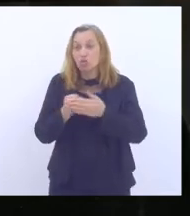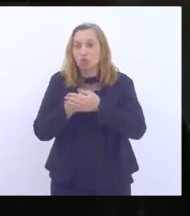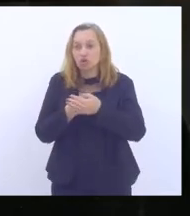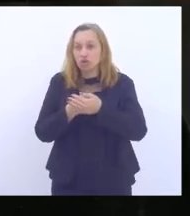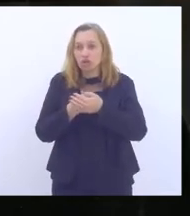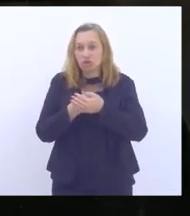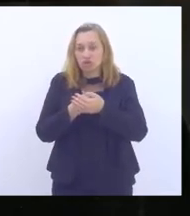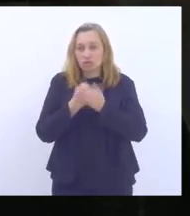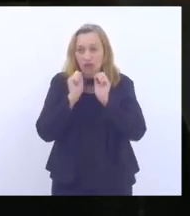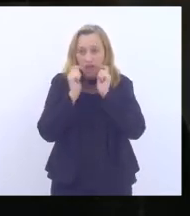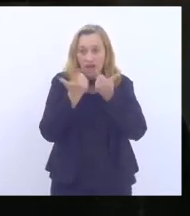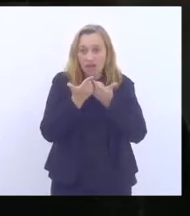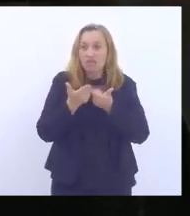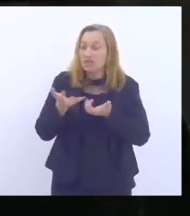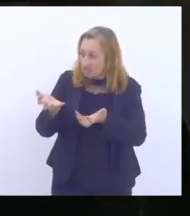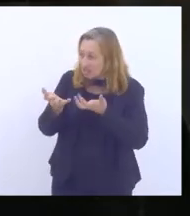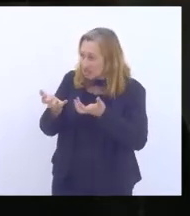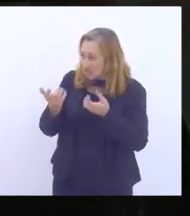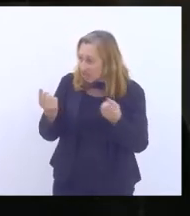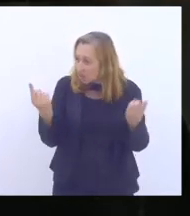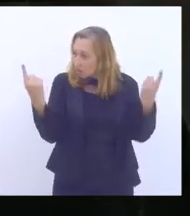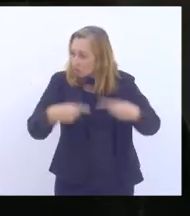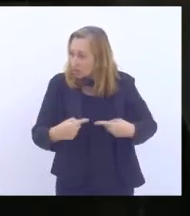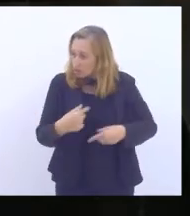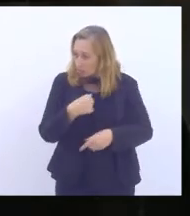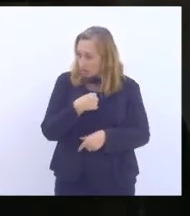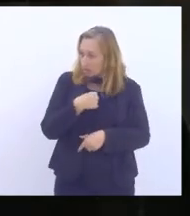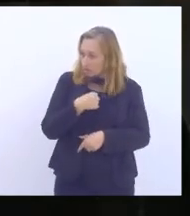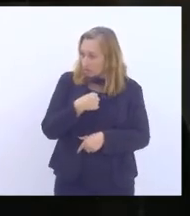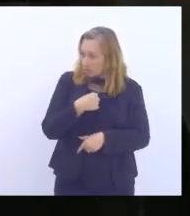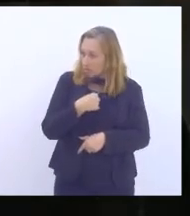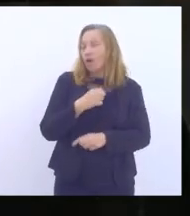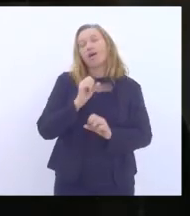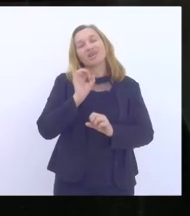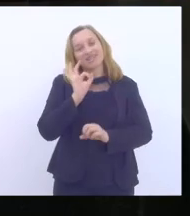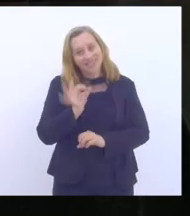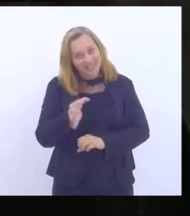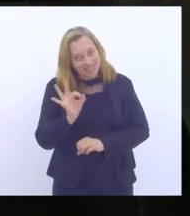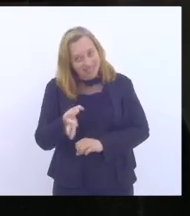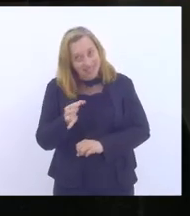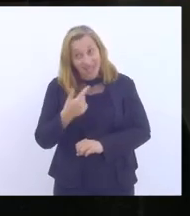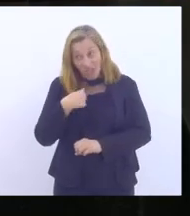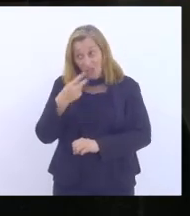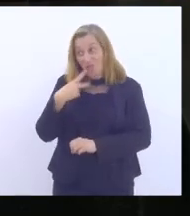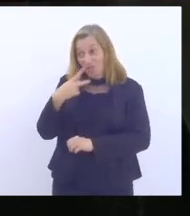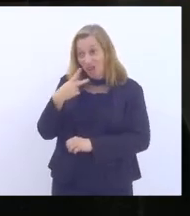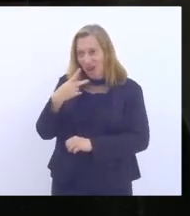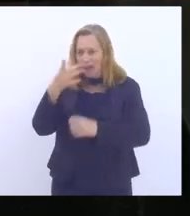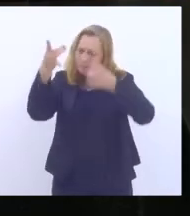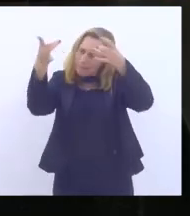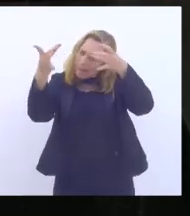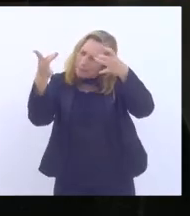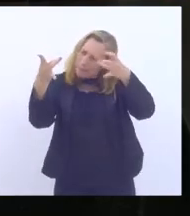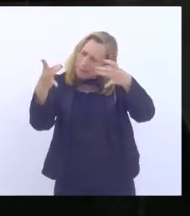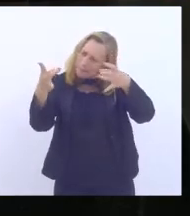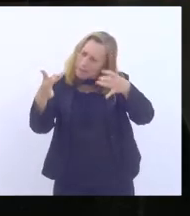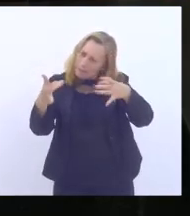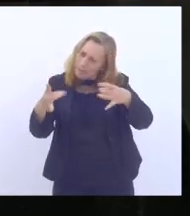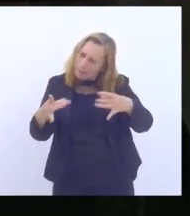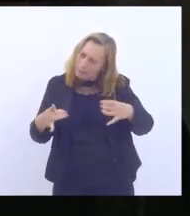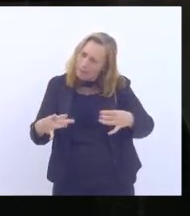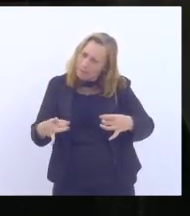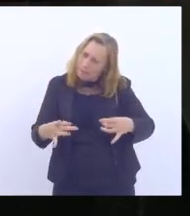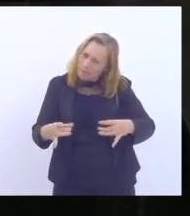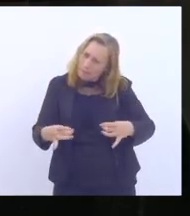se vocês quiserem do é lá com a deputada Ana Passos pode ter certeza que eu vou falar item por item